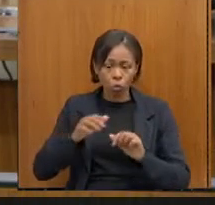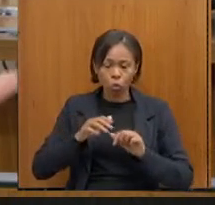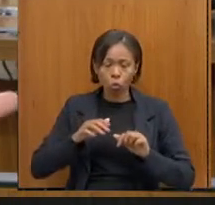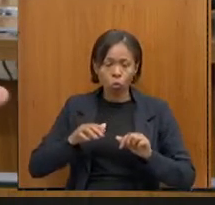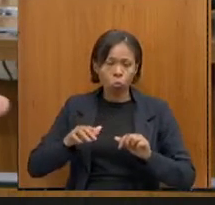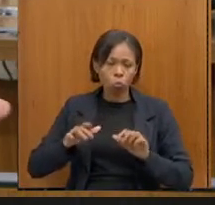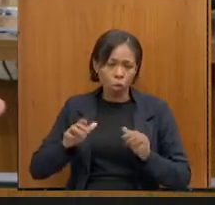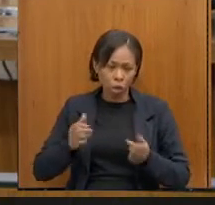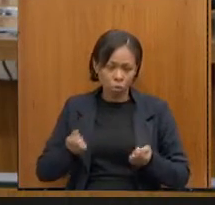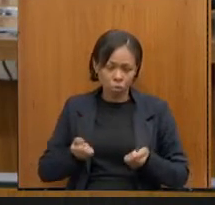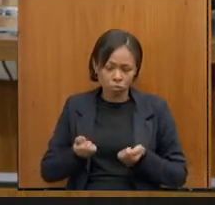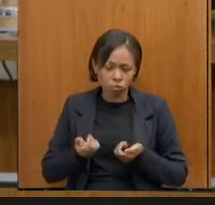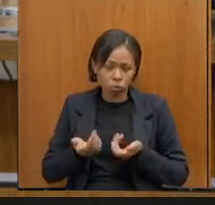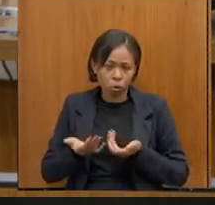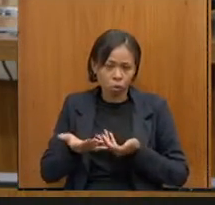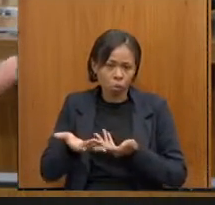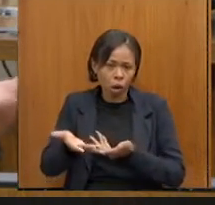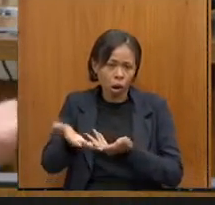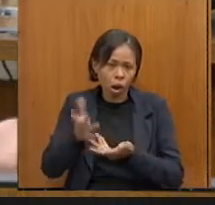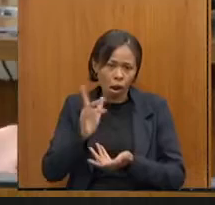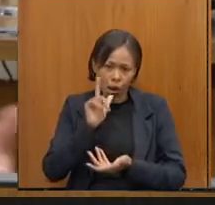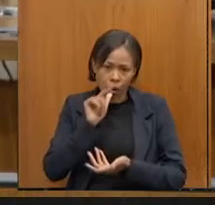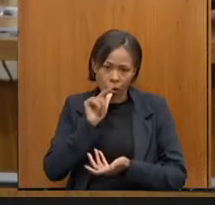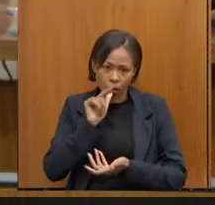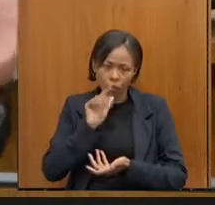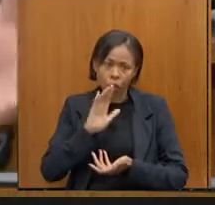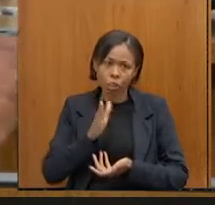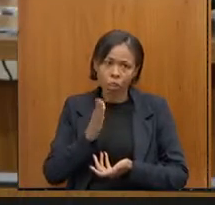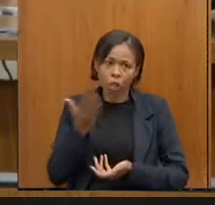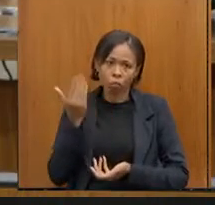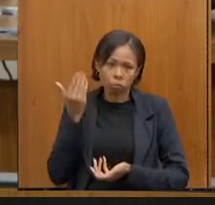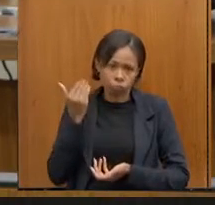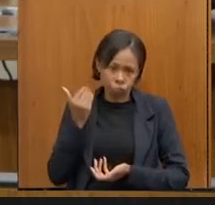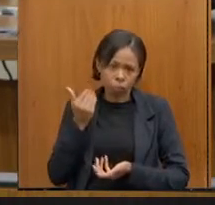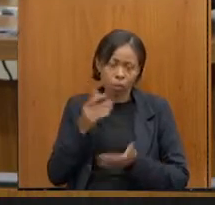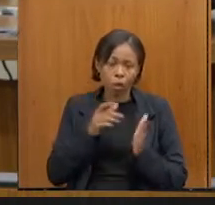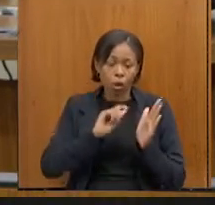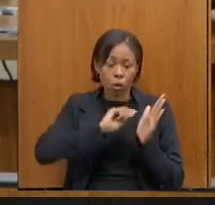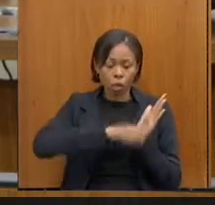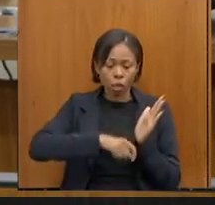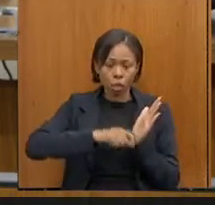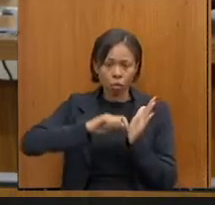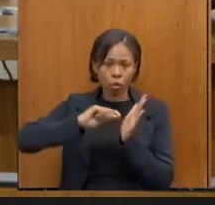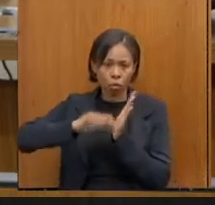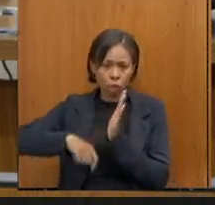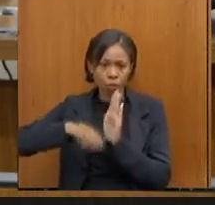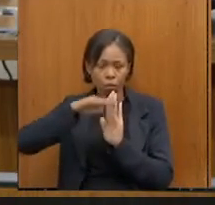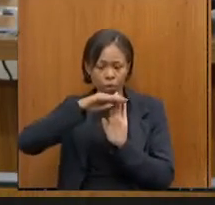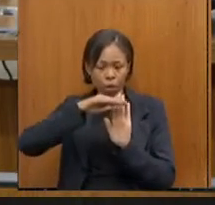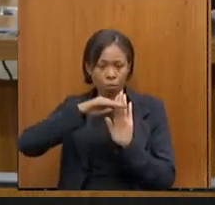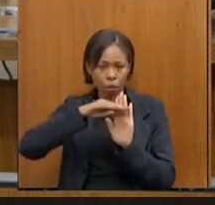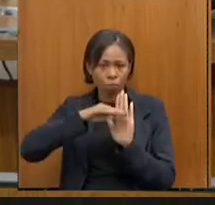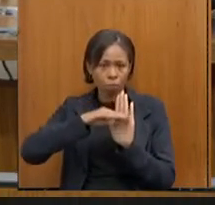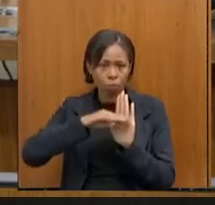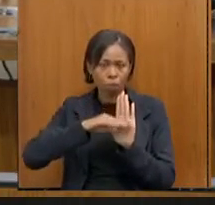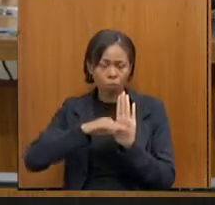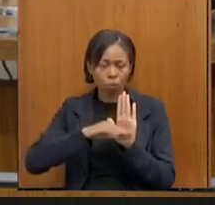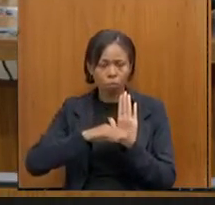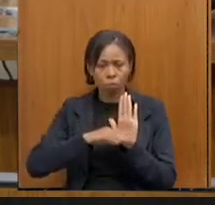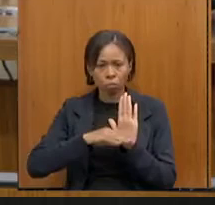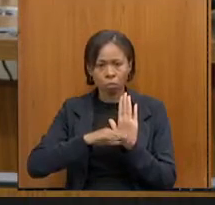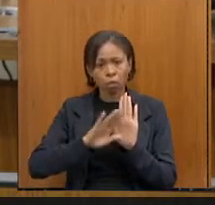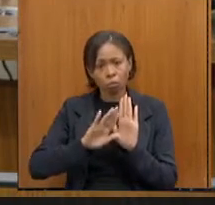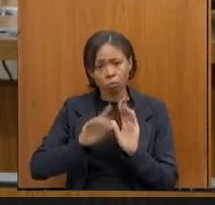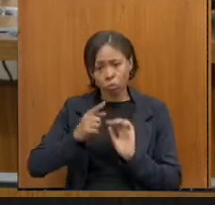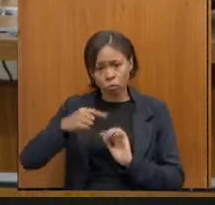feitos muitas vezes cada contrato uma parte do processo e nós inovamos e nós vamos